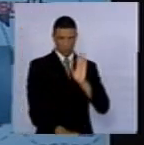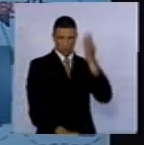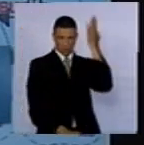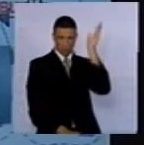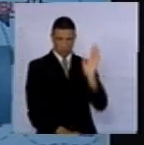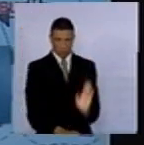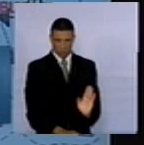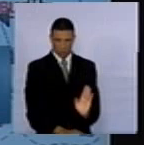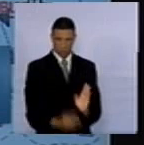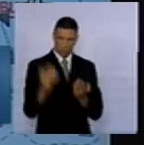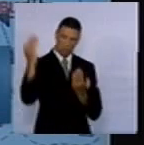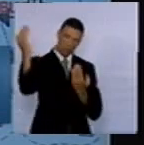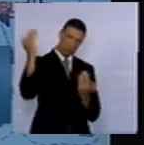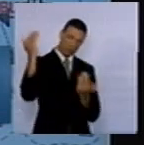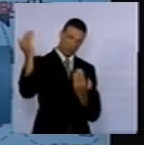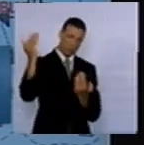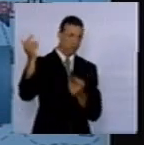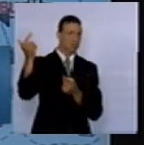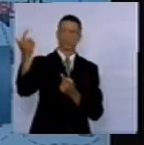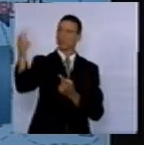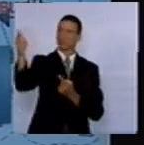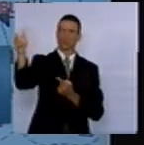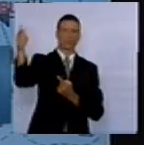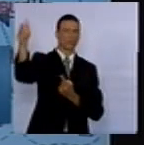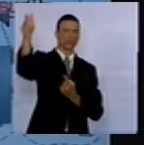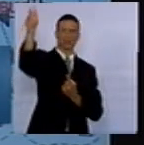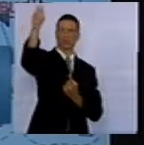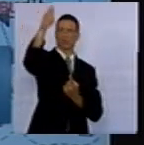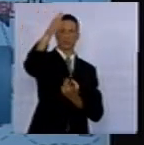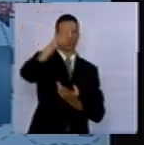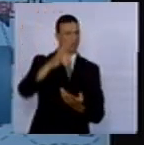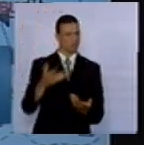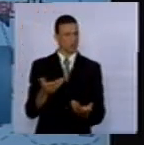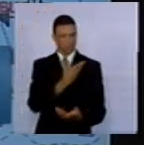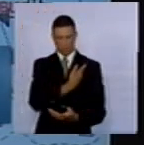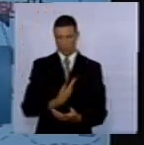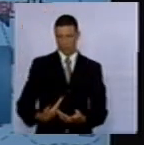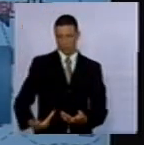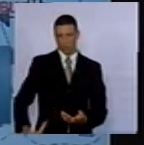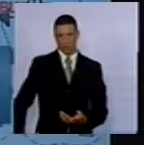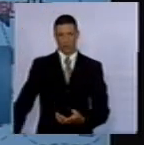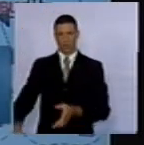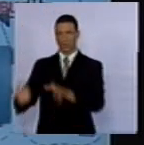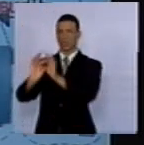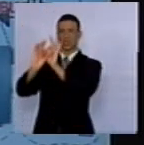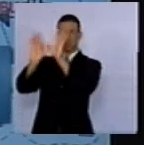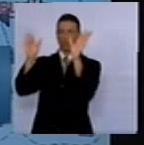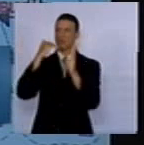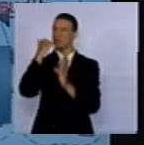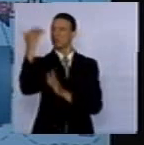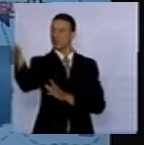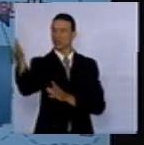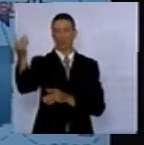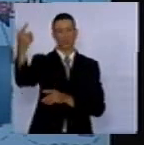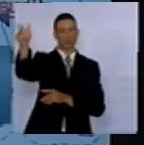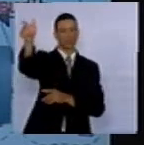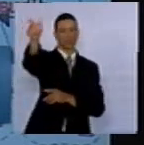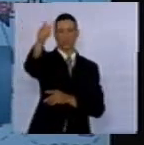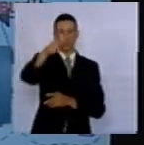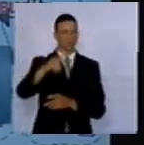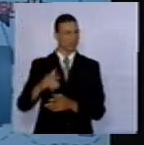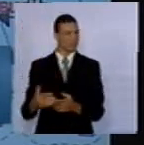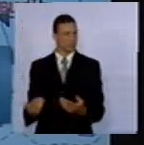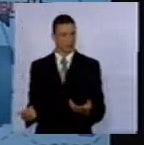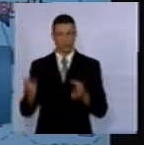o estado em nenhum país do mundo vai abrir mão vai abrir mão de continuar